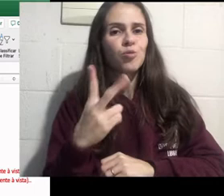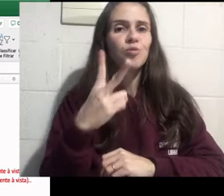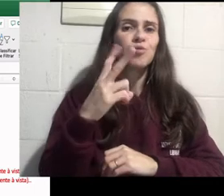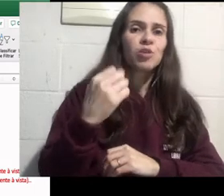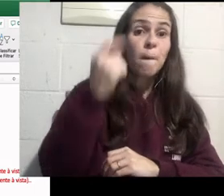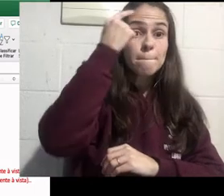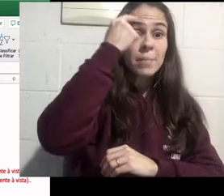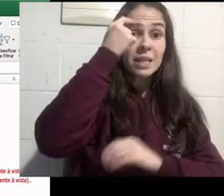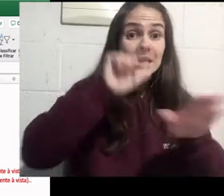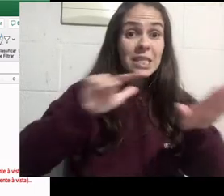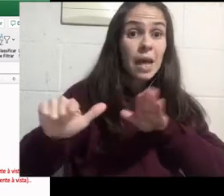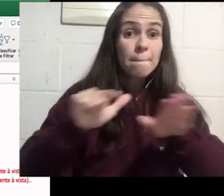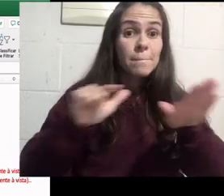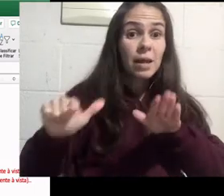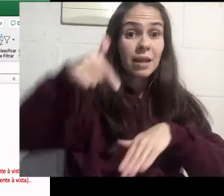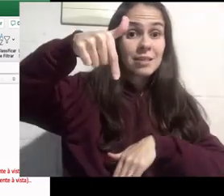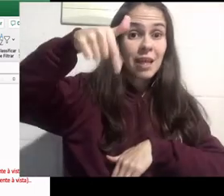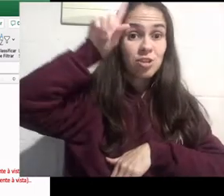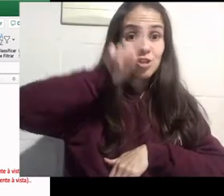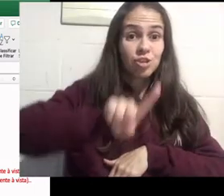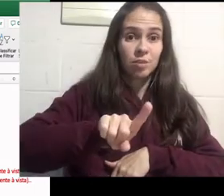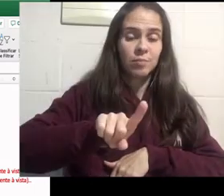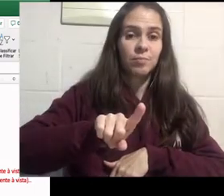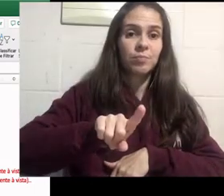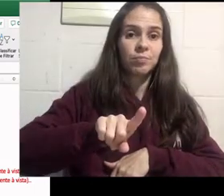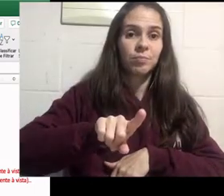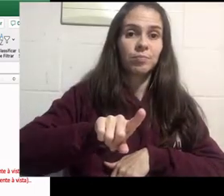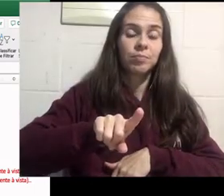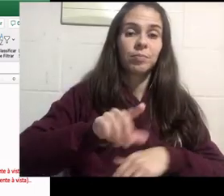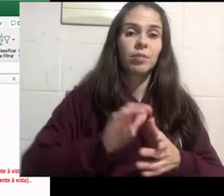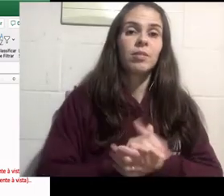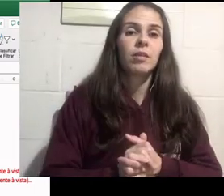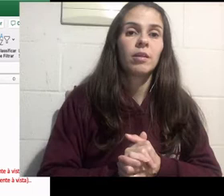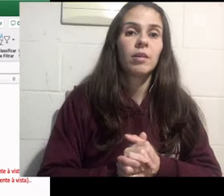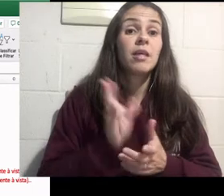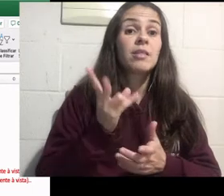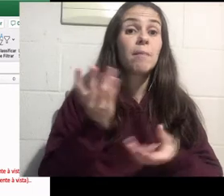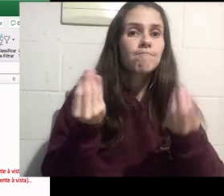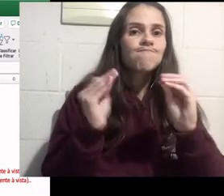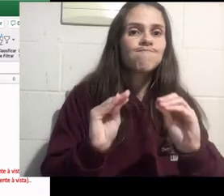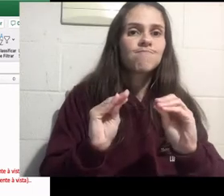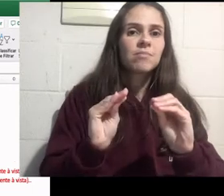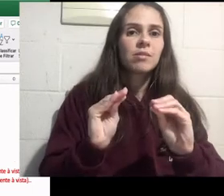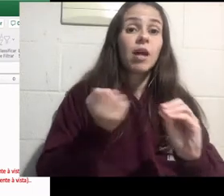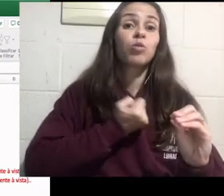também já muda. Então, procurem sempre colocar um número múltiplo de